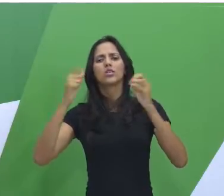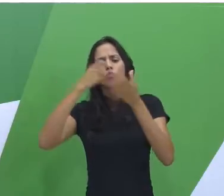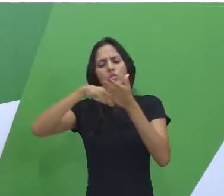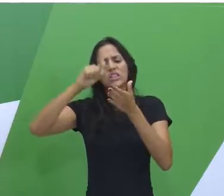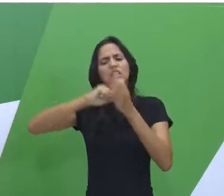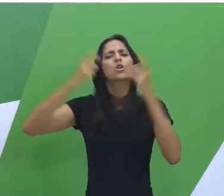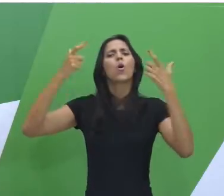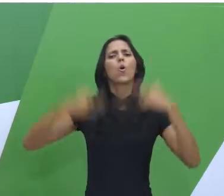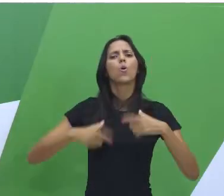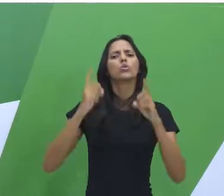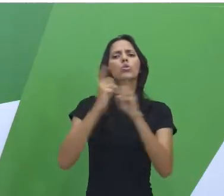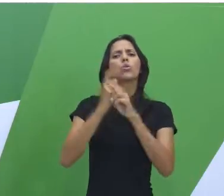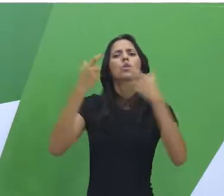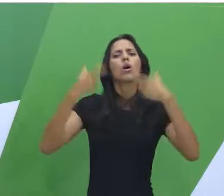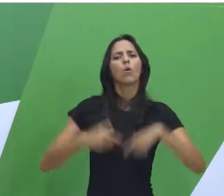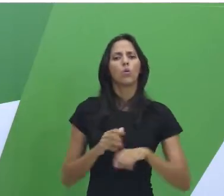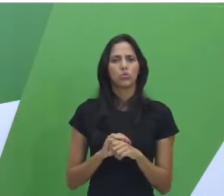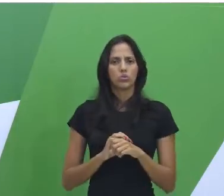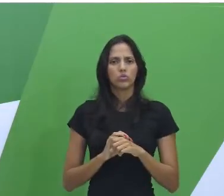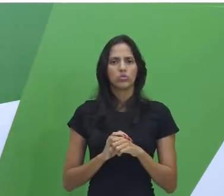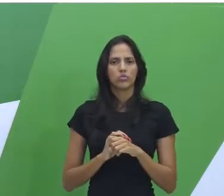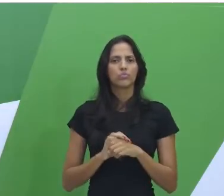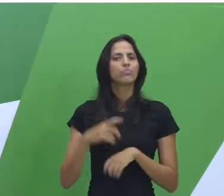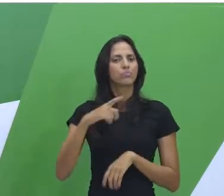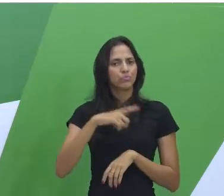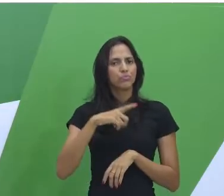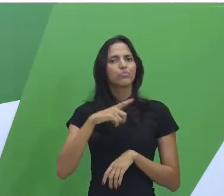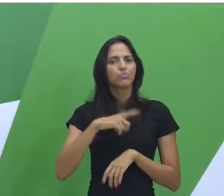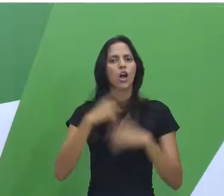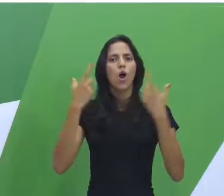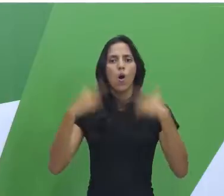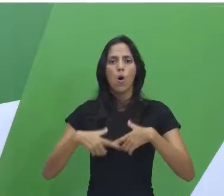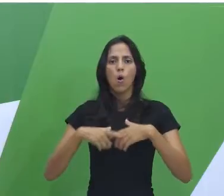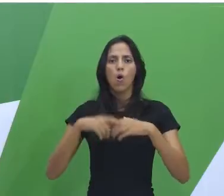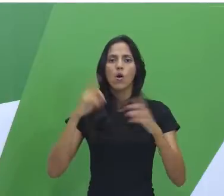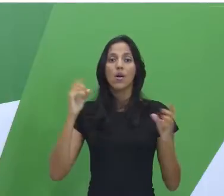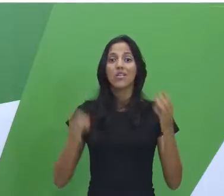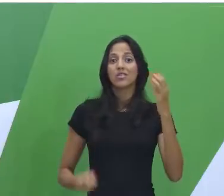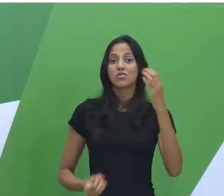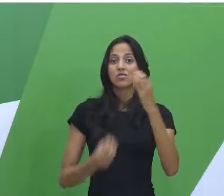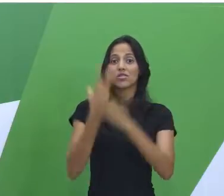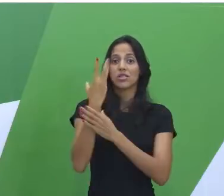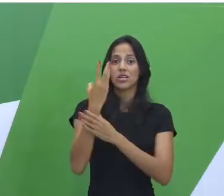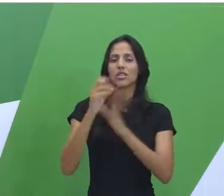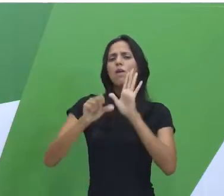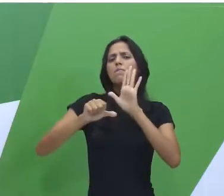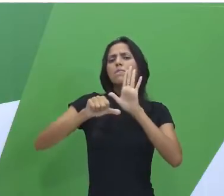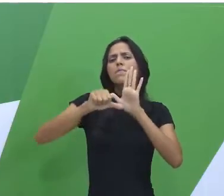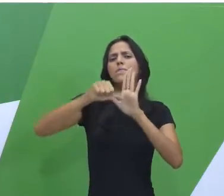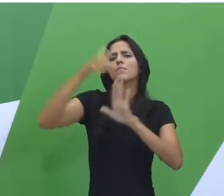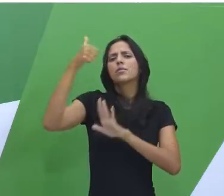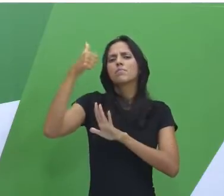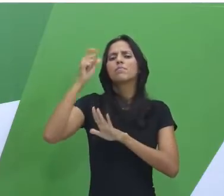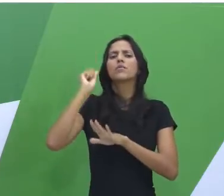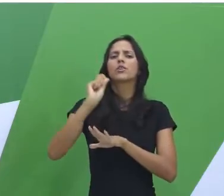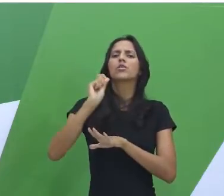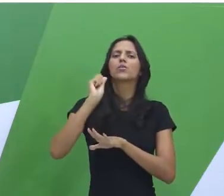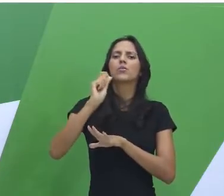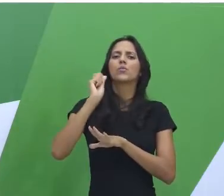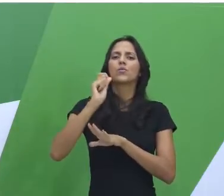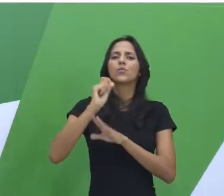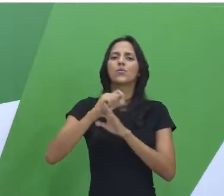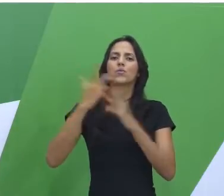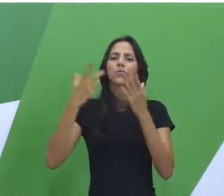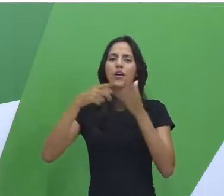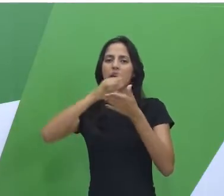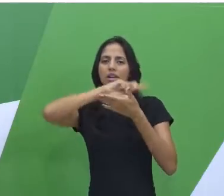escritos? Esses escritos estão na origem da primeira relação